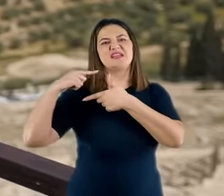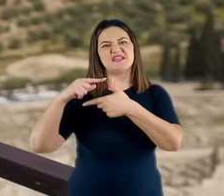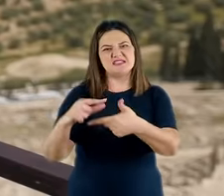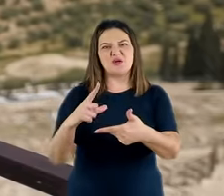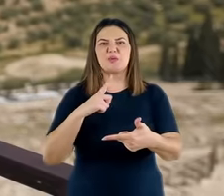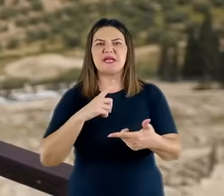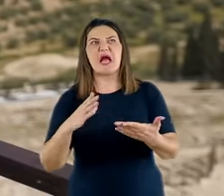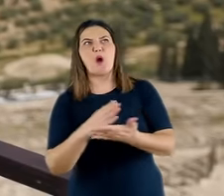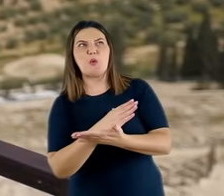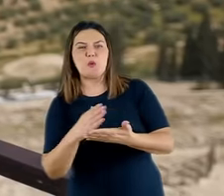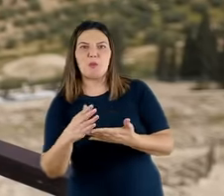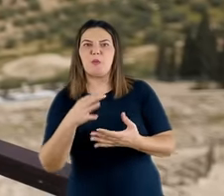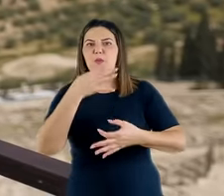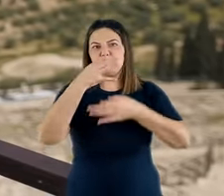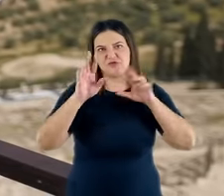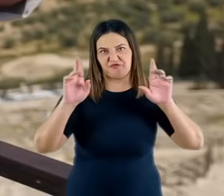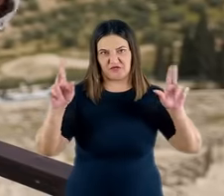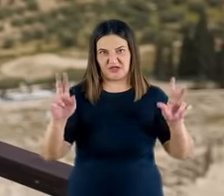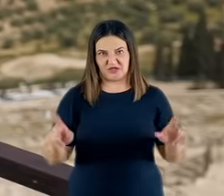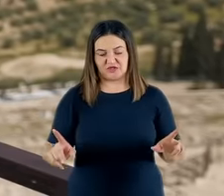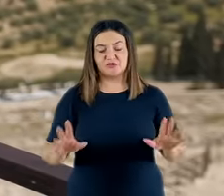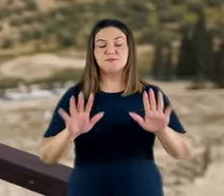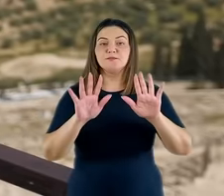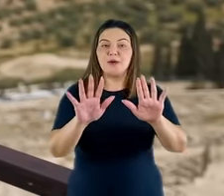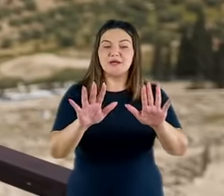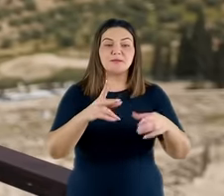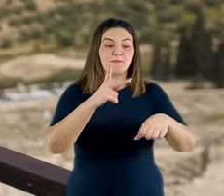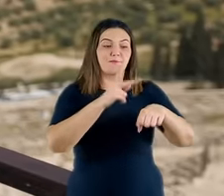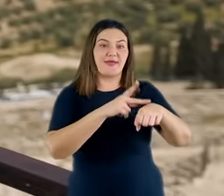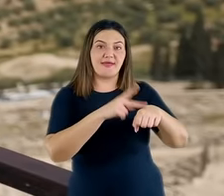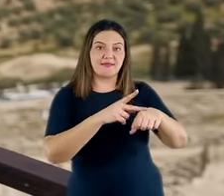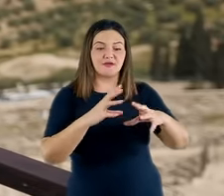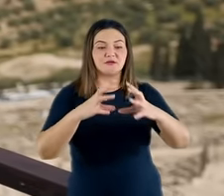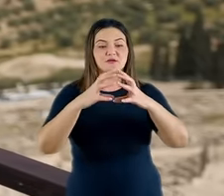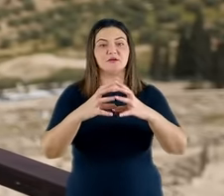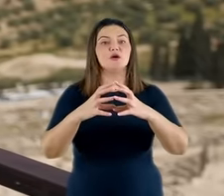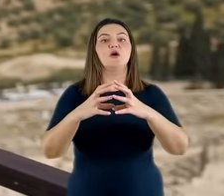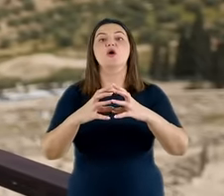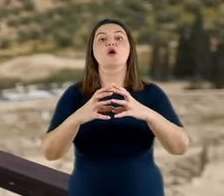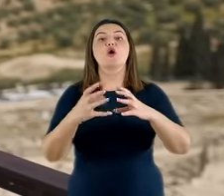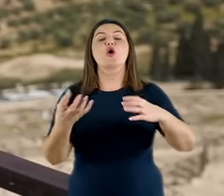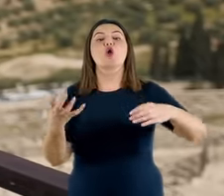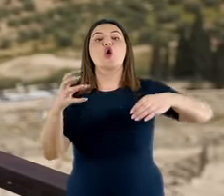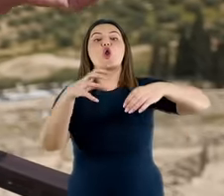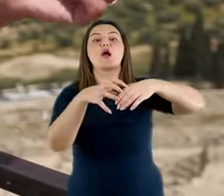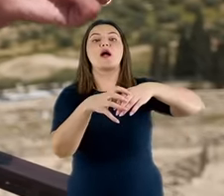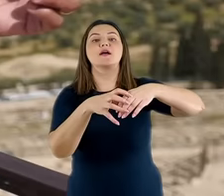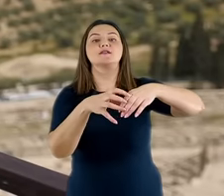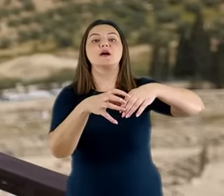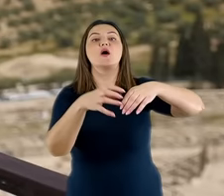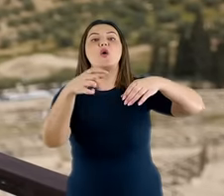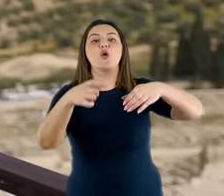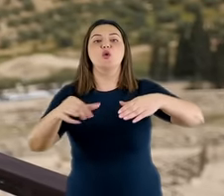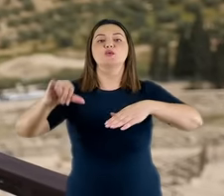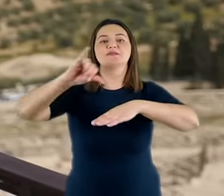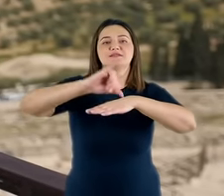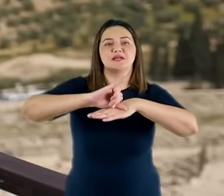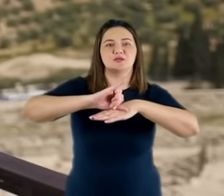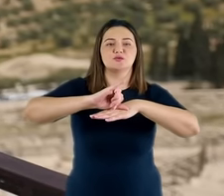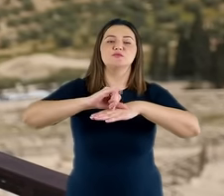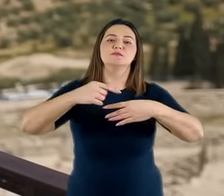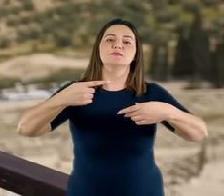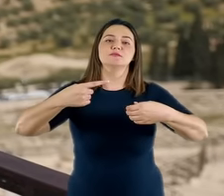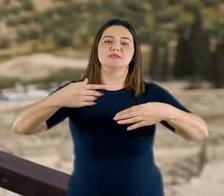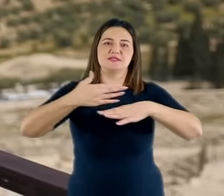tem algumas variantes quando ela é contada de um lugar para o outro. E esta pedra foi colocada, de acordo com a tradição muçulmana, no